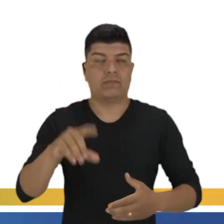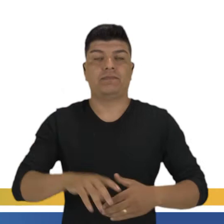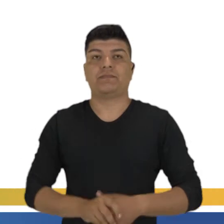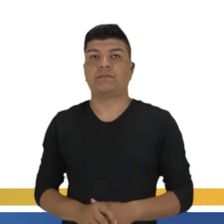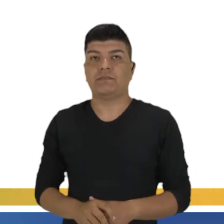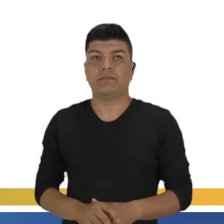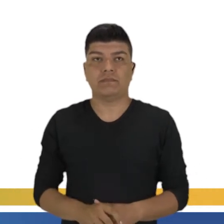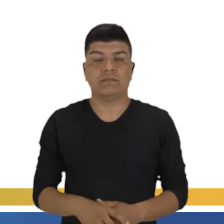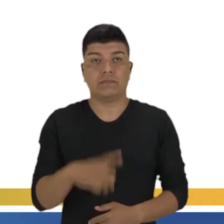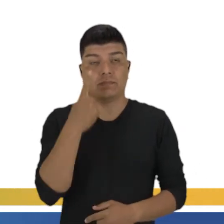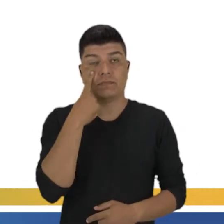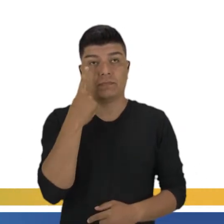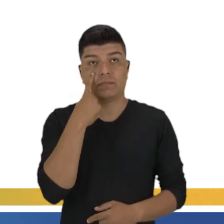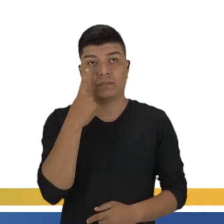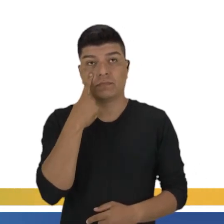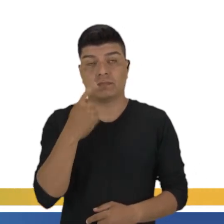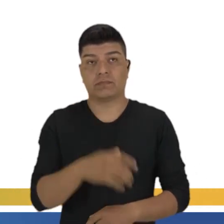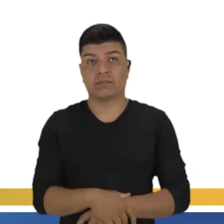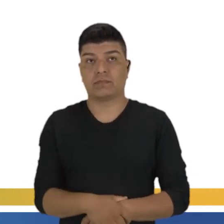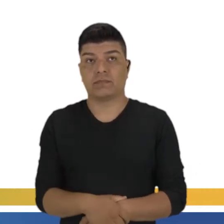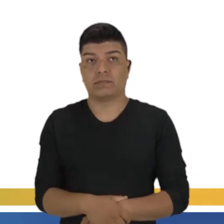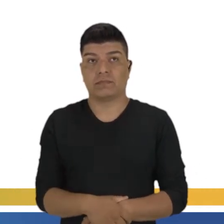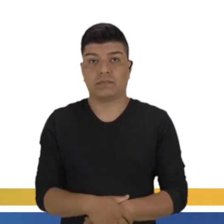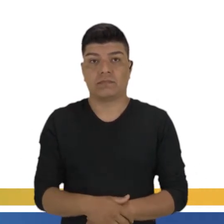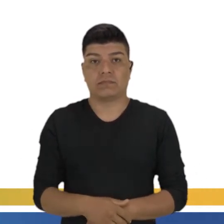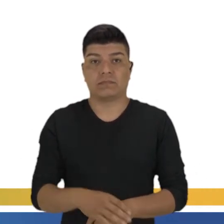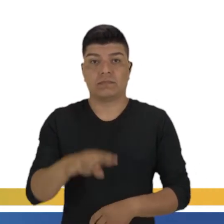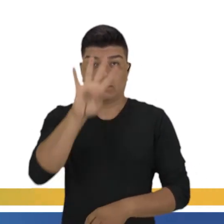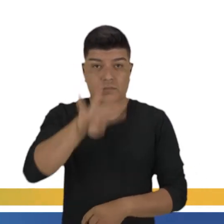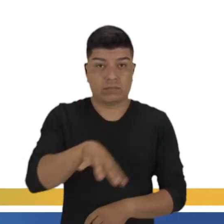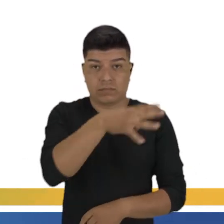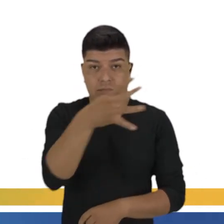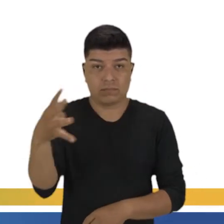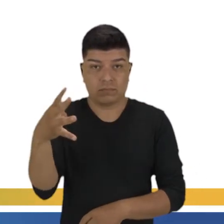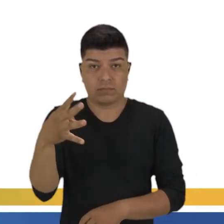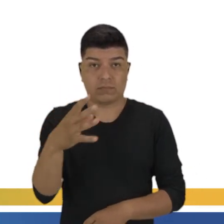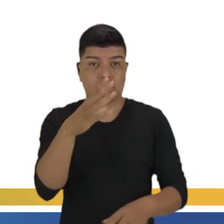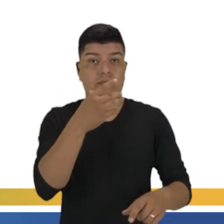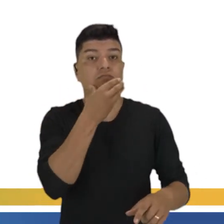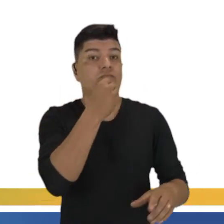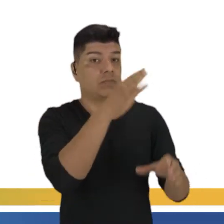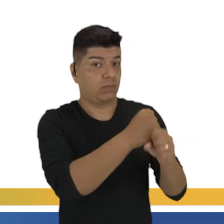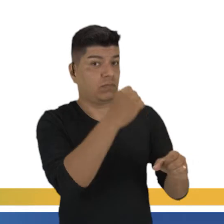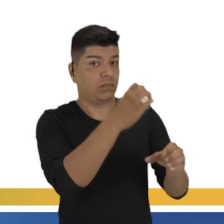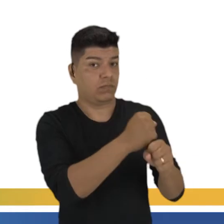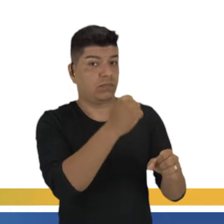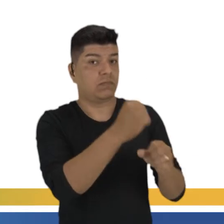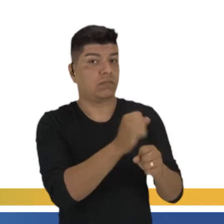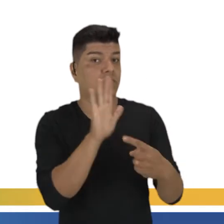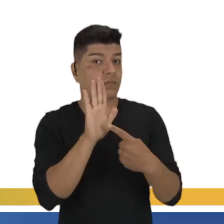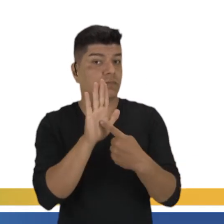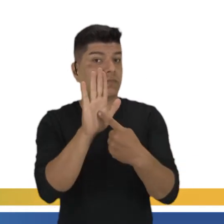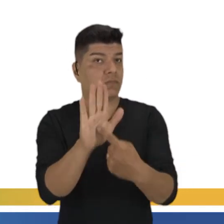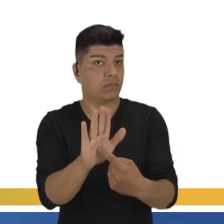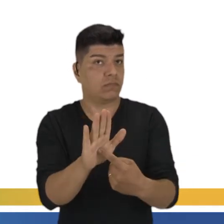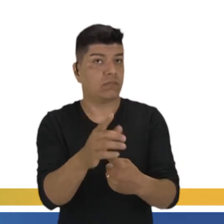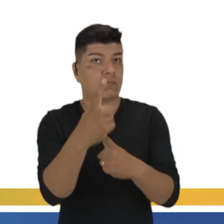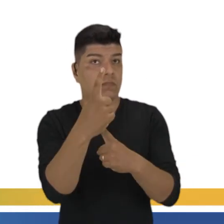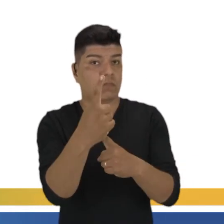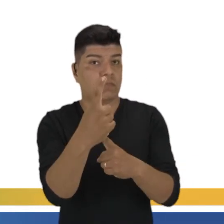Então, observe que na tabela pedreiro, ela está disposta da seguinte maneira: